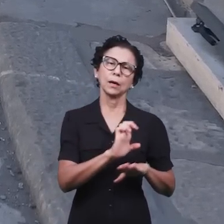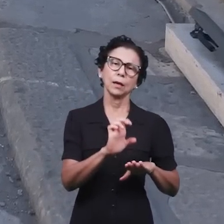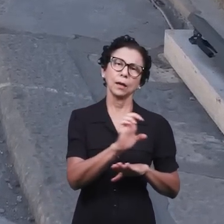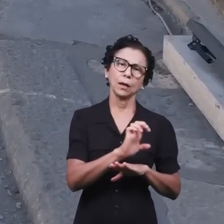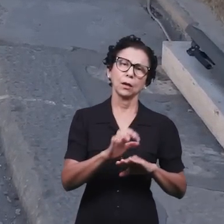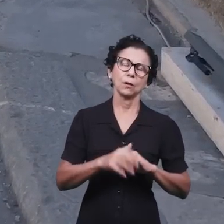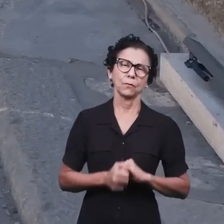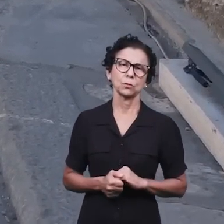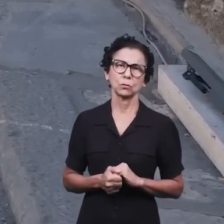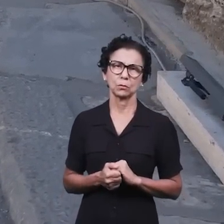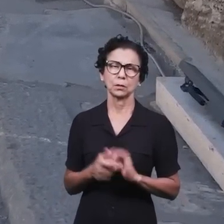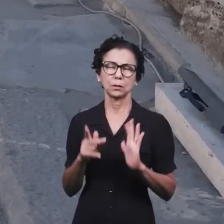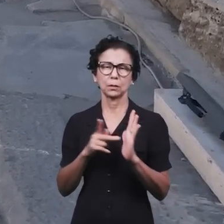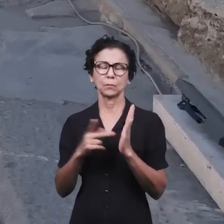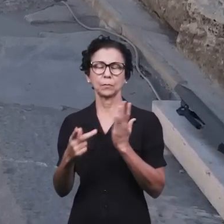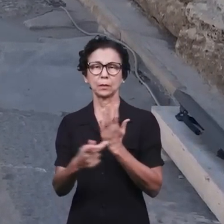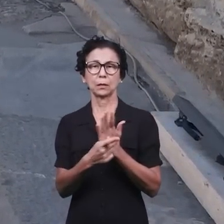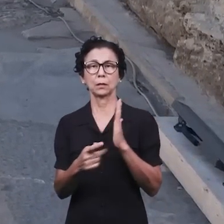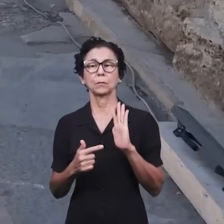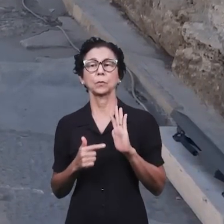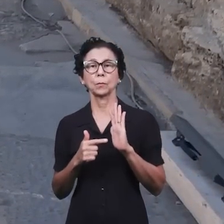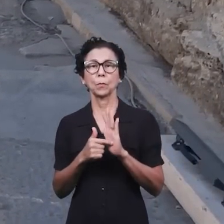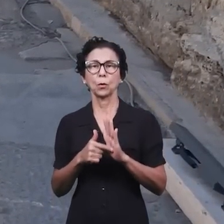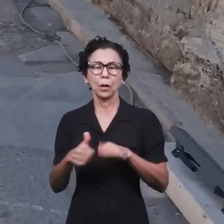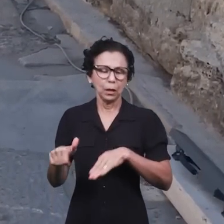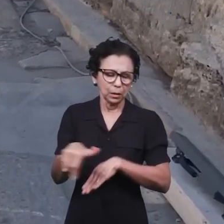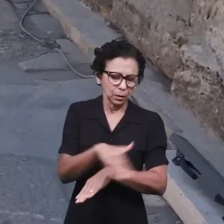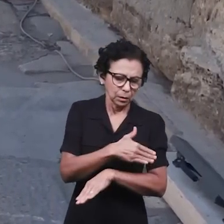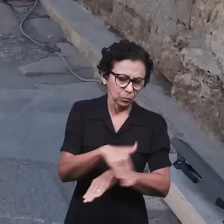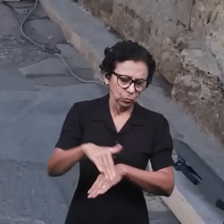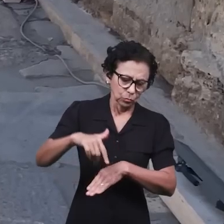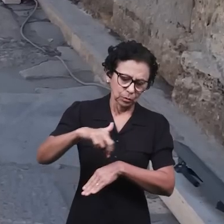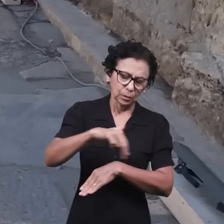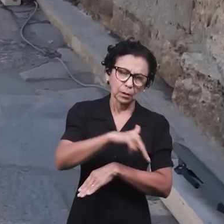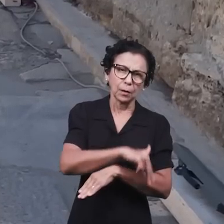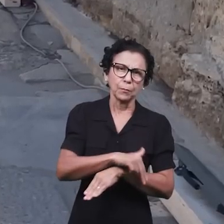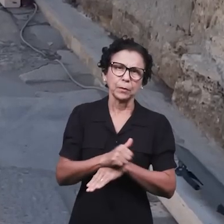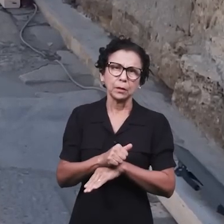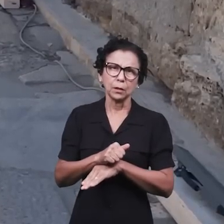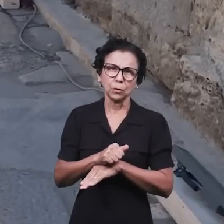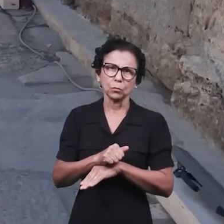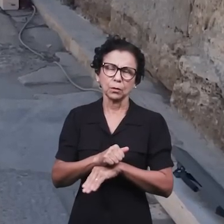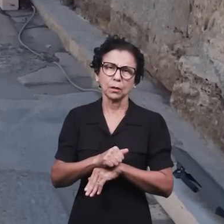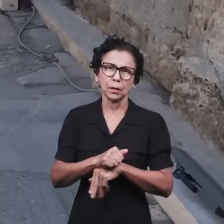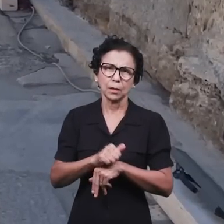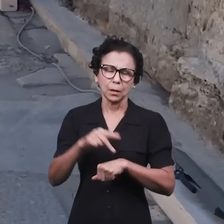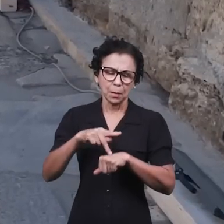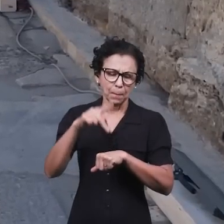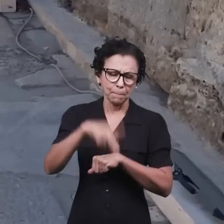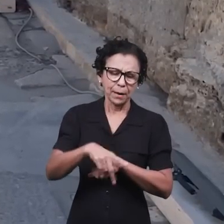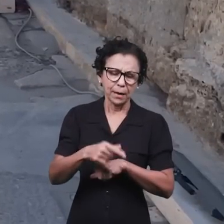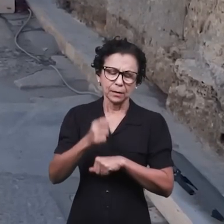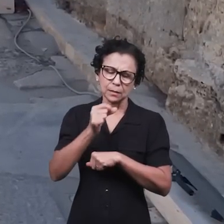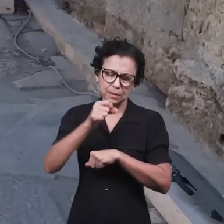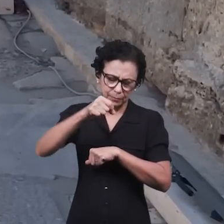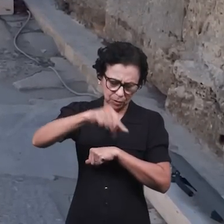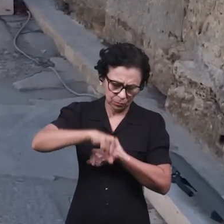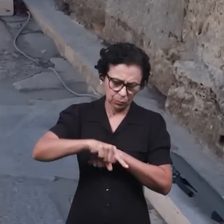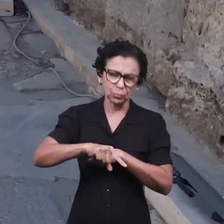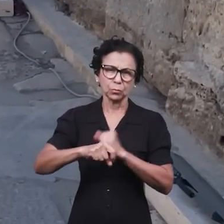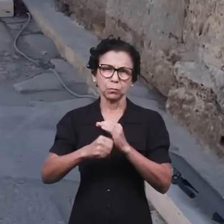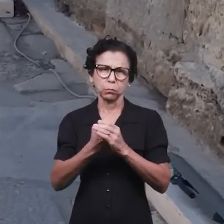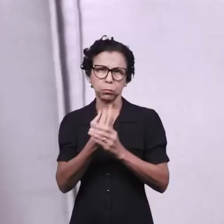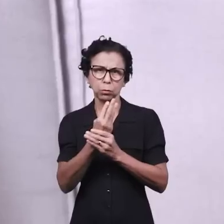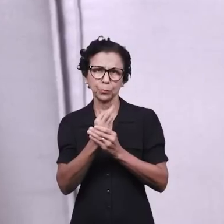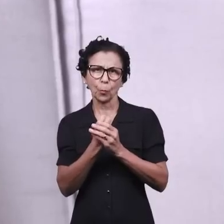caiu à beira do caminho. Então era aquela terra dura, que fala de incredulidade. Então eram os maus crentes. Depois, aqueles que se dizem